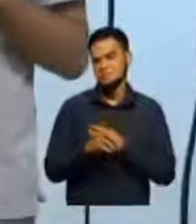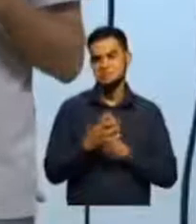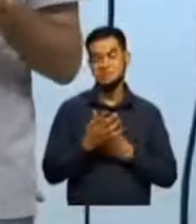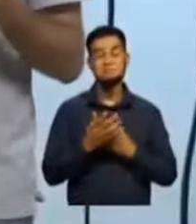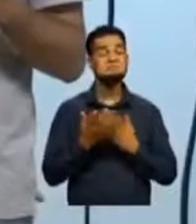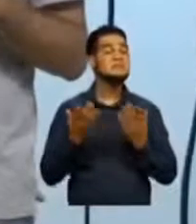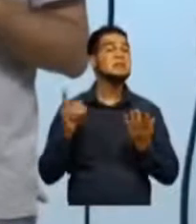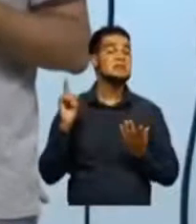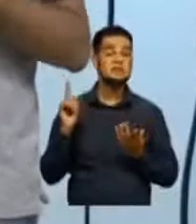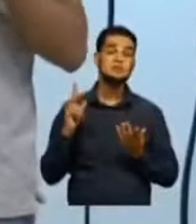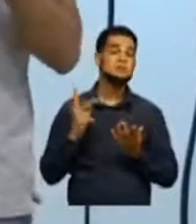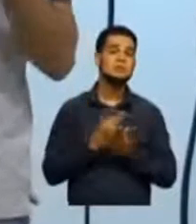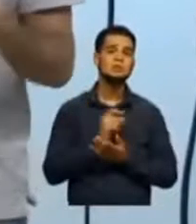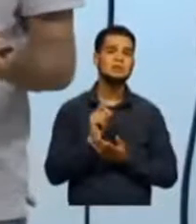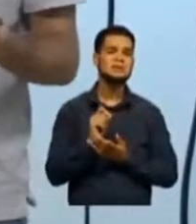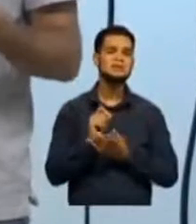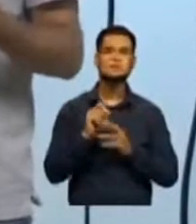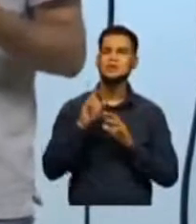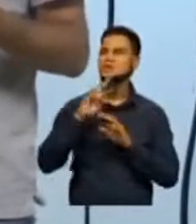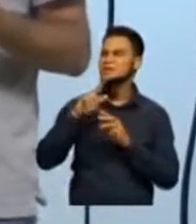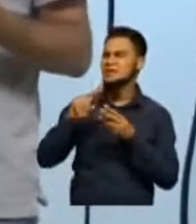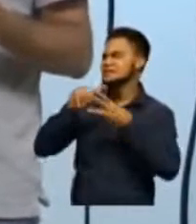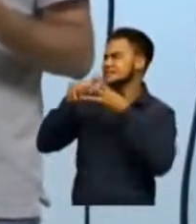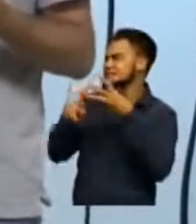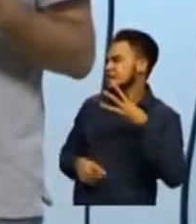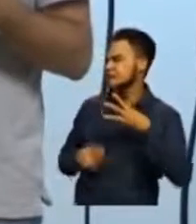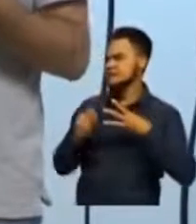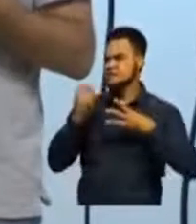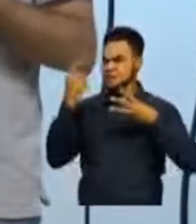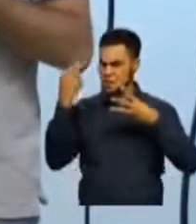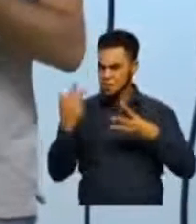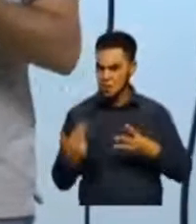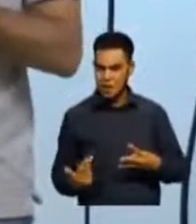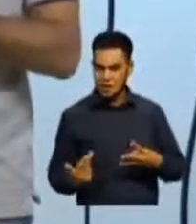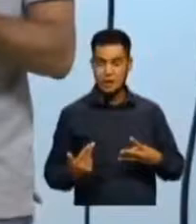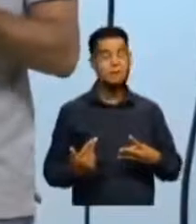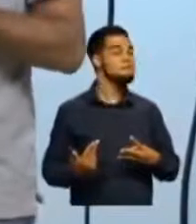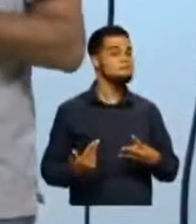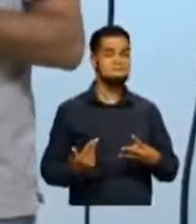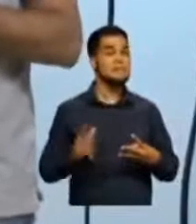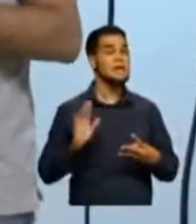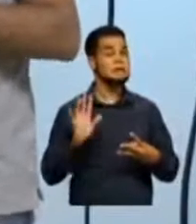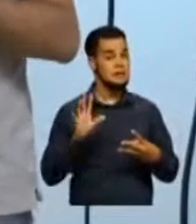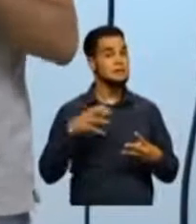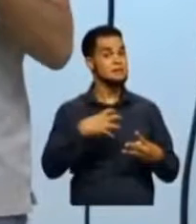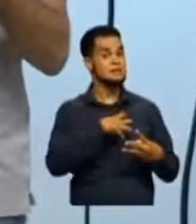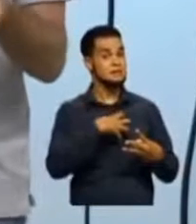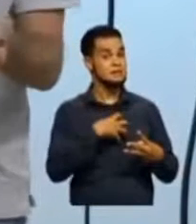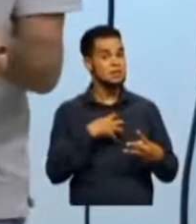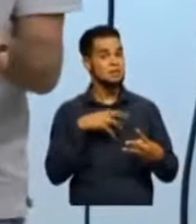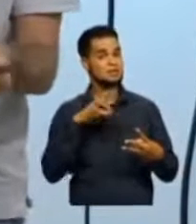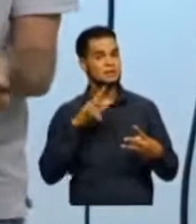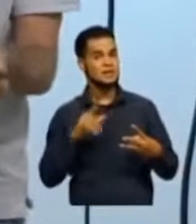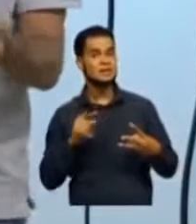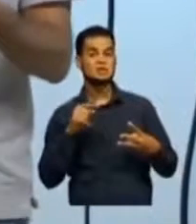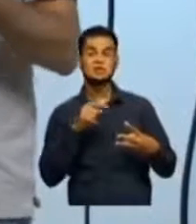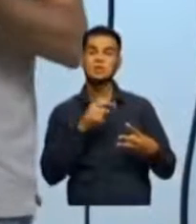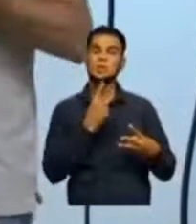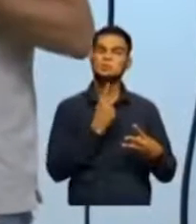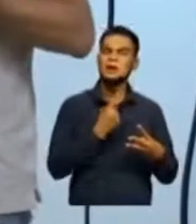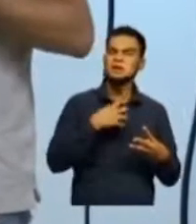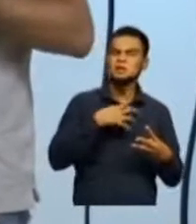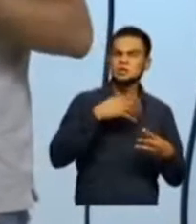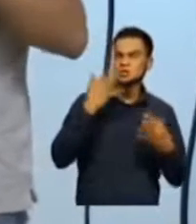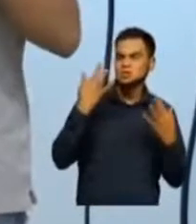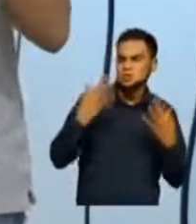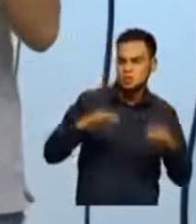vai diferenciar a dengue, chikungunya e a zika são sintomas específicos onde uma dor no corpo é mais grave